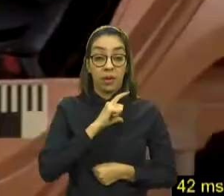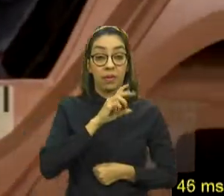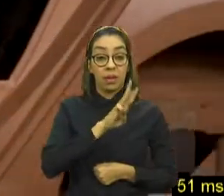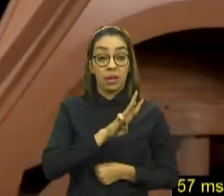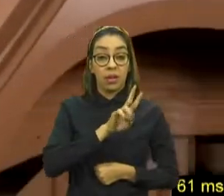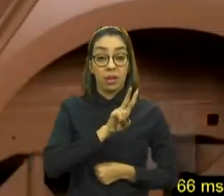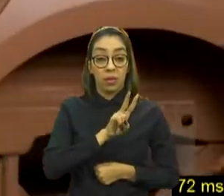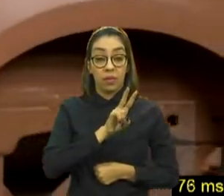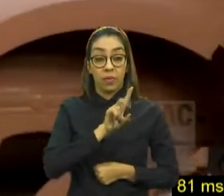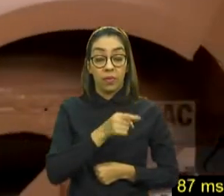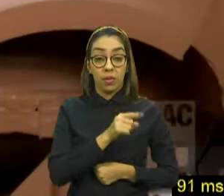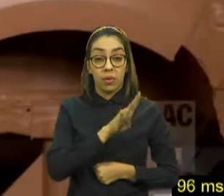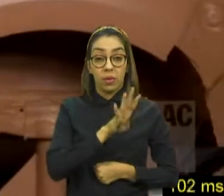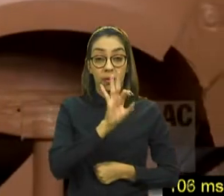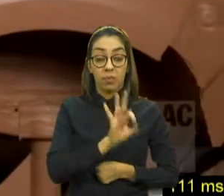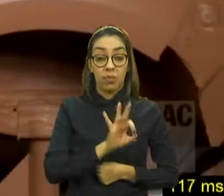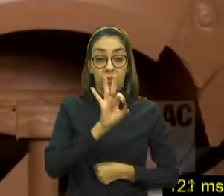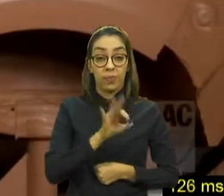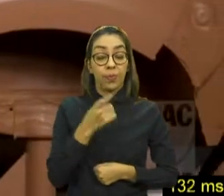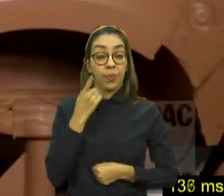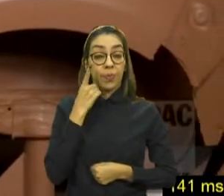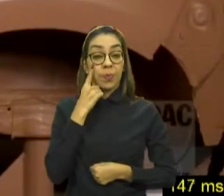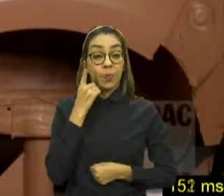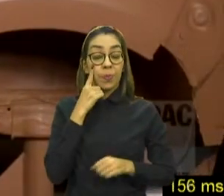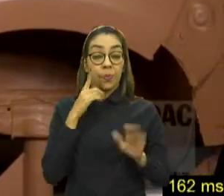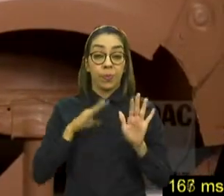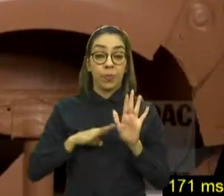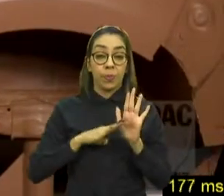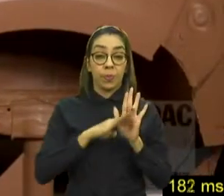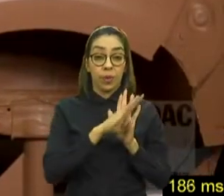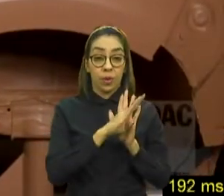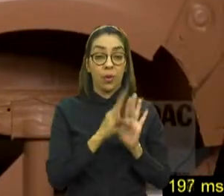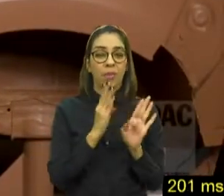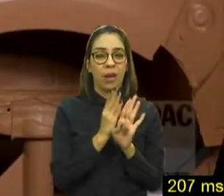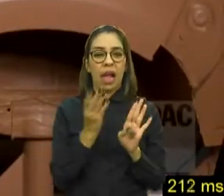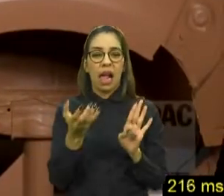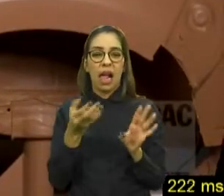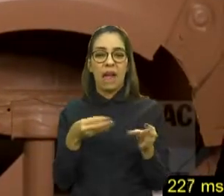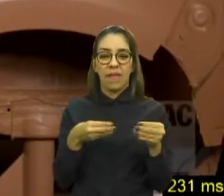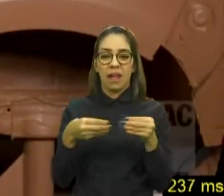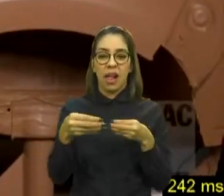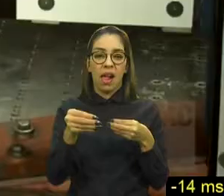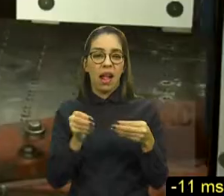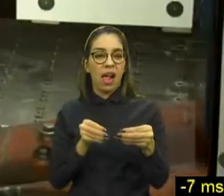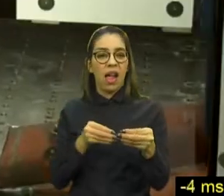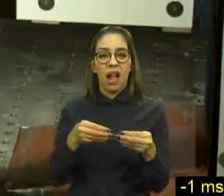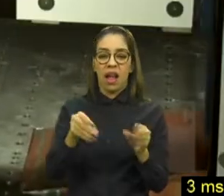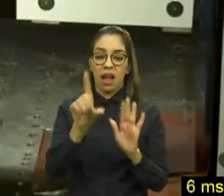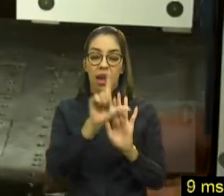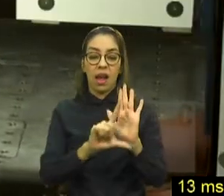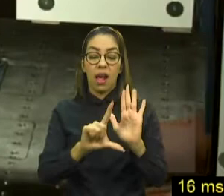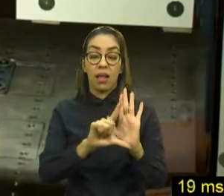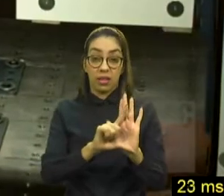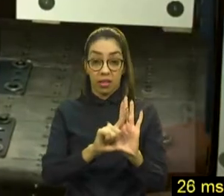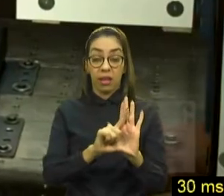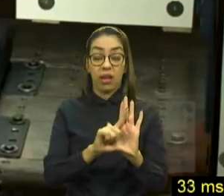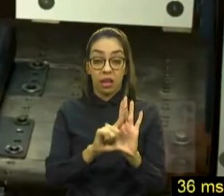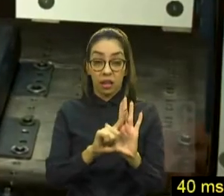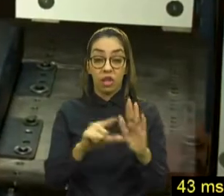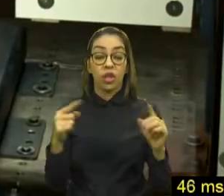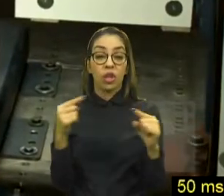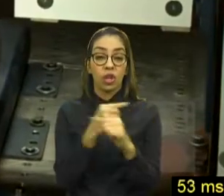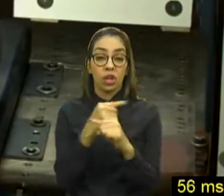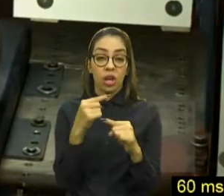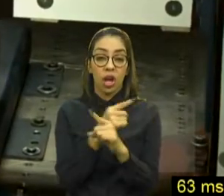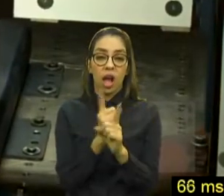32,4%. Esse aumento é reflexo da proposta de flexibilização das leis de trânsito apresentada em 2019 e